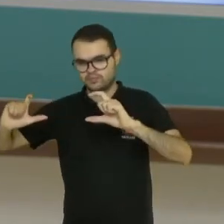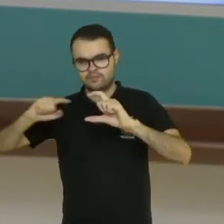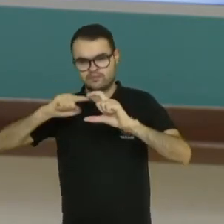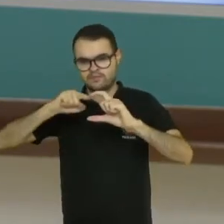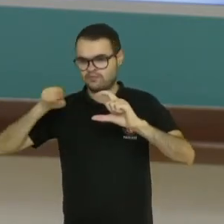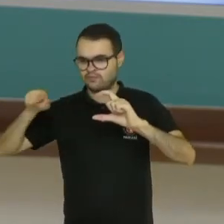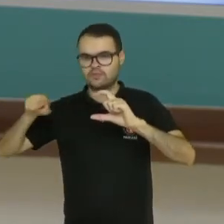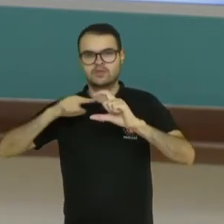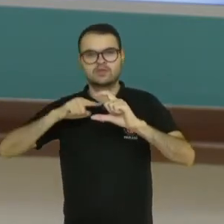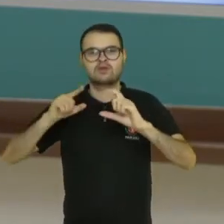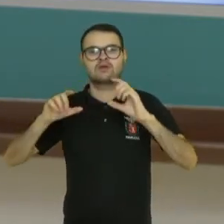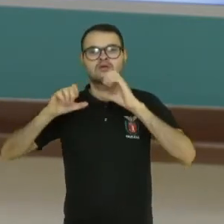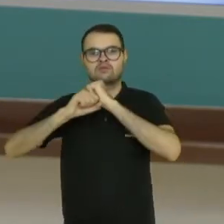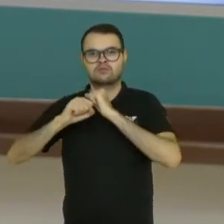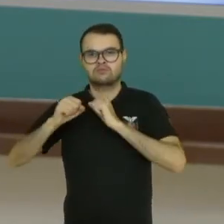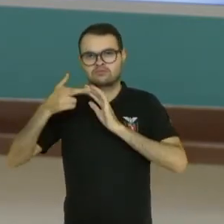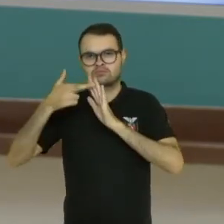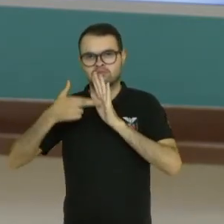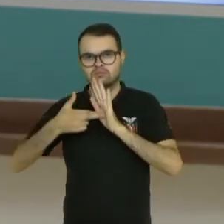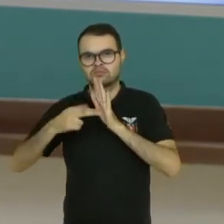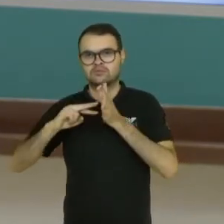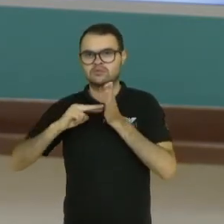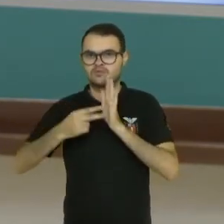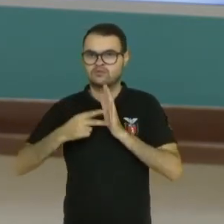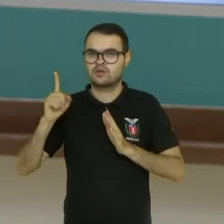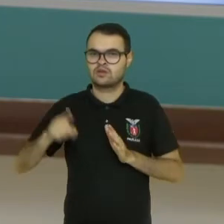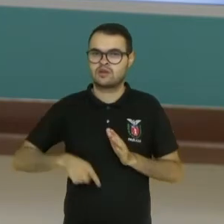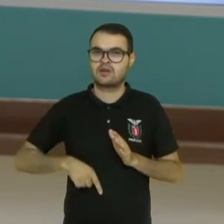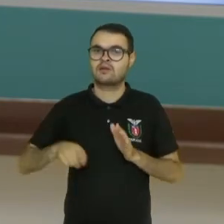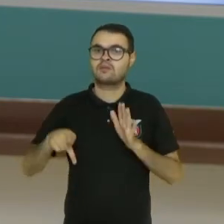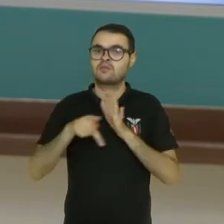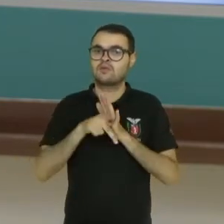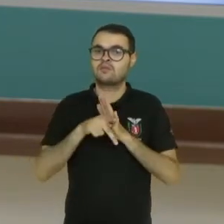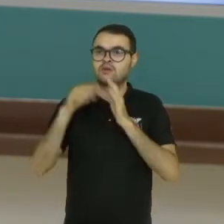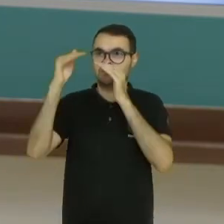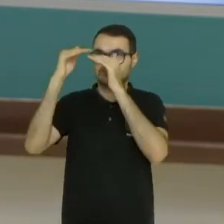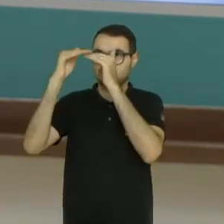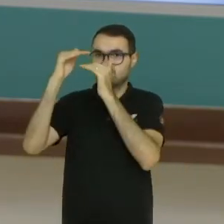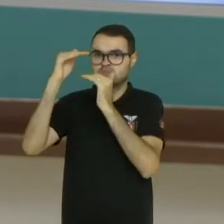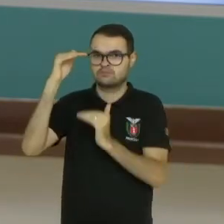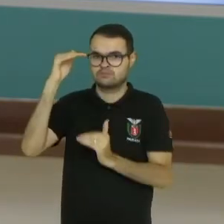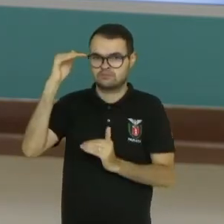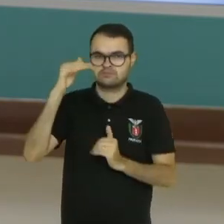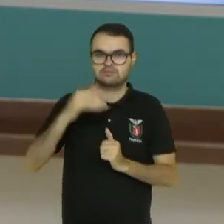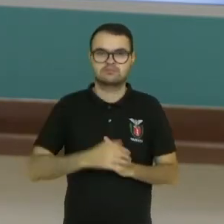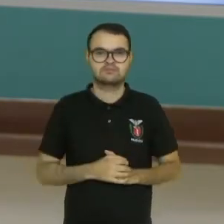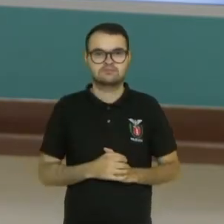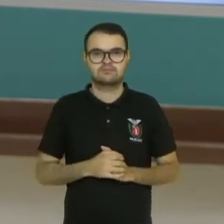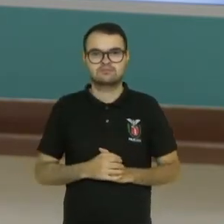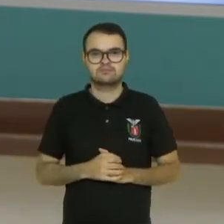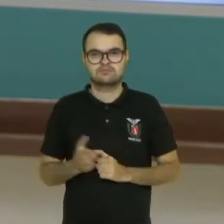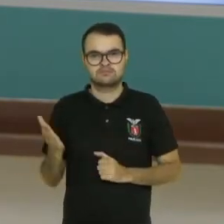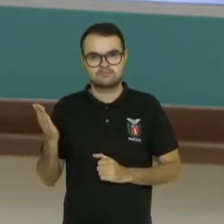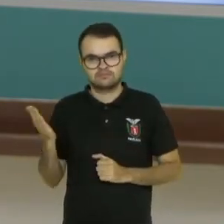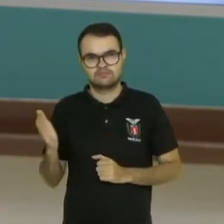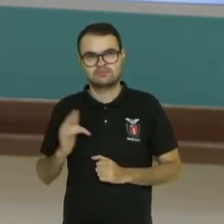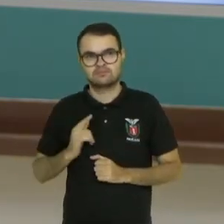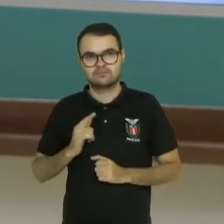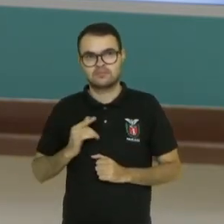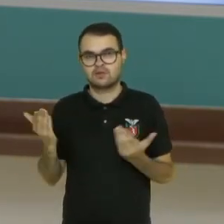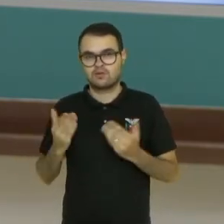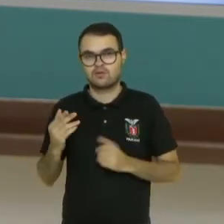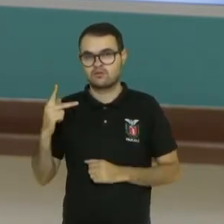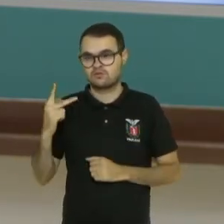número grande aqui que representa a camada quando a gente fala ali da camada de valência. O subnível mais energético, no caso, seria